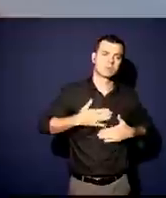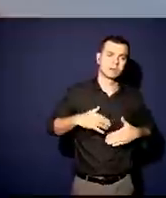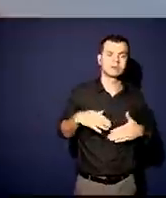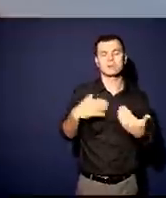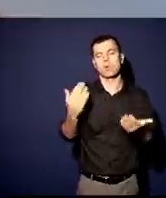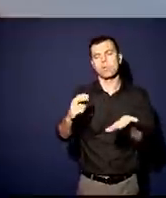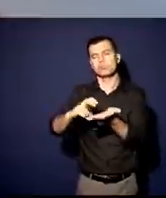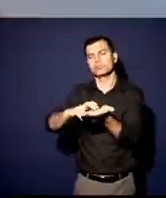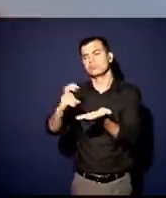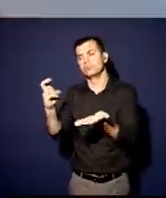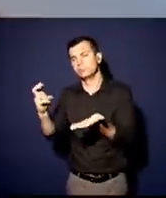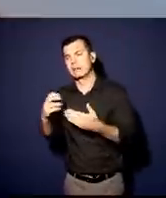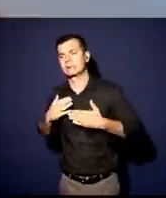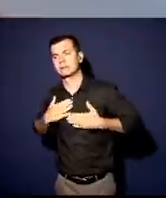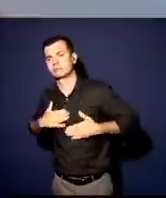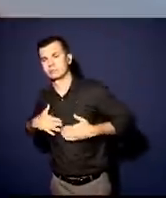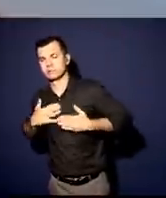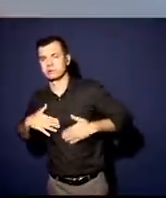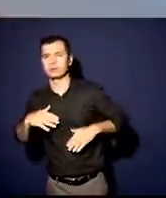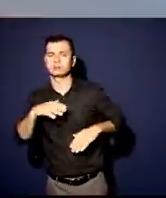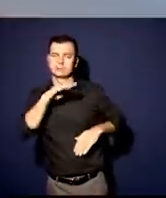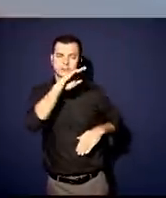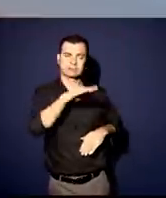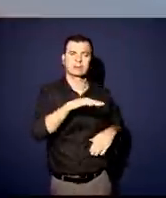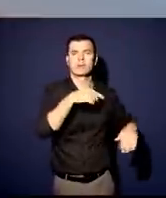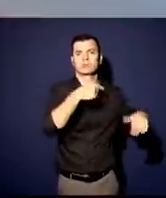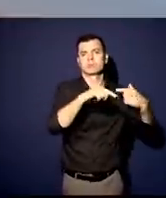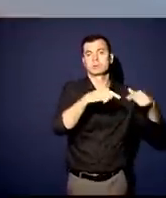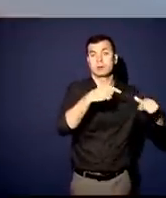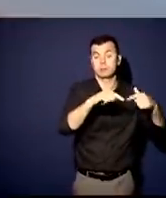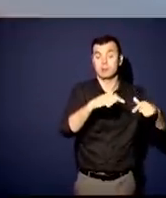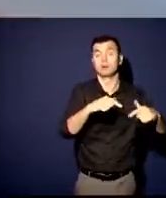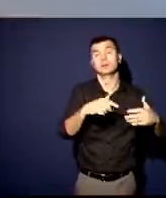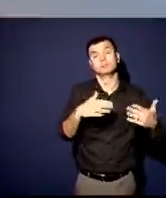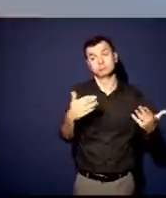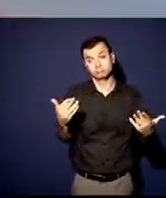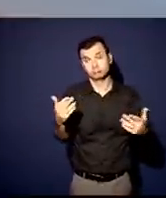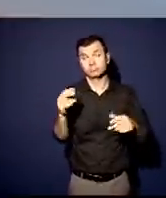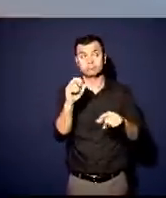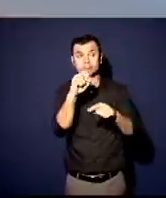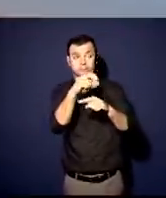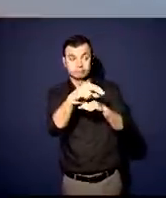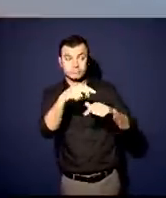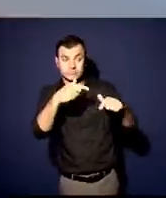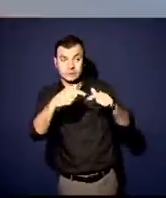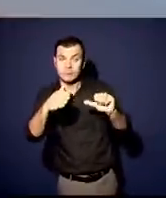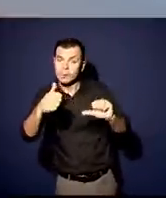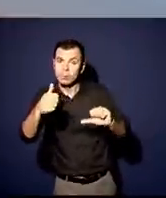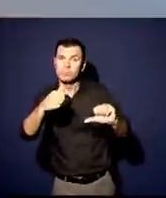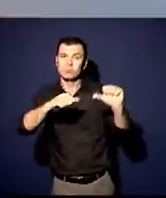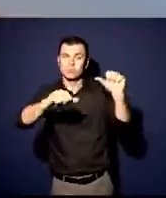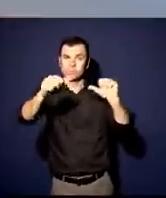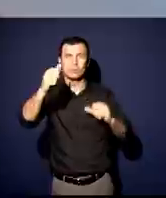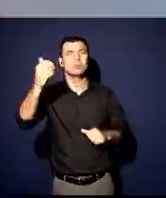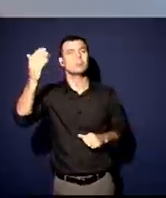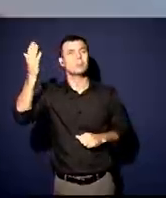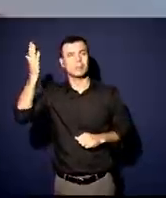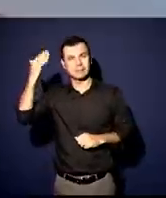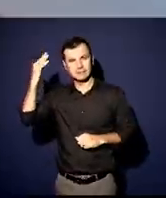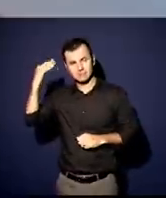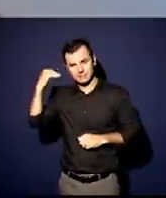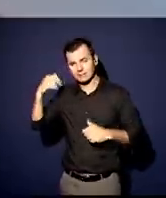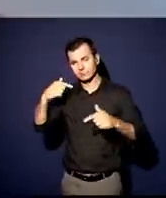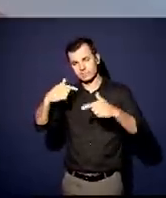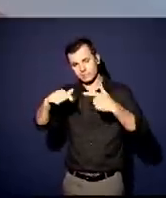tarde, trabalhado no turno da tarde. Então, um fator, né, um emprego, né, que antigamente você tinha uma jornada de trabalho